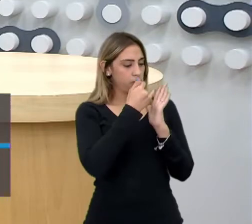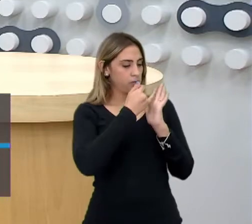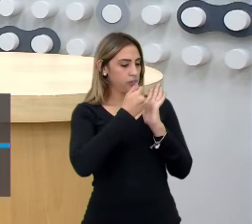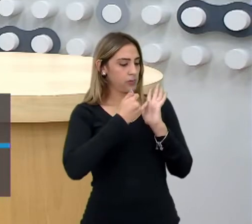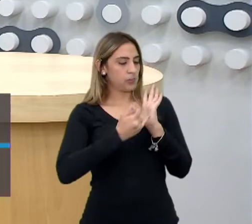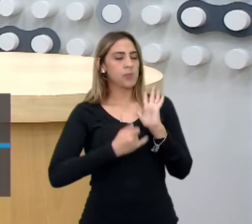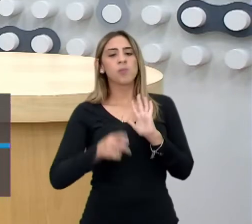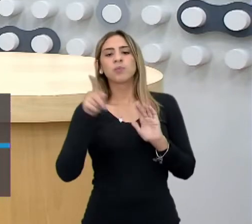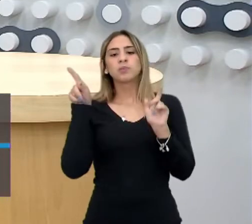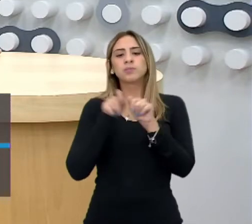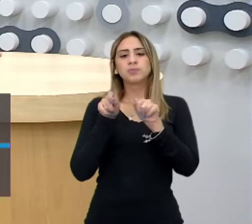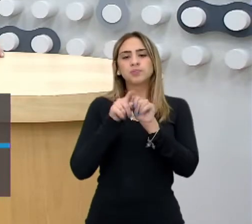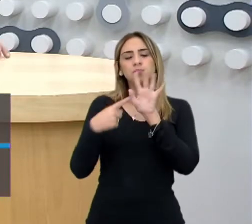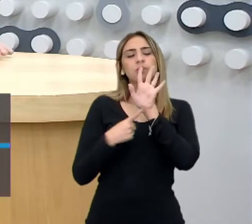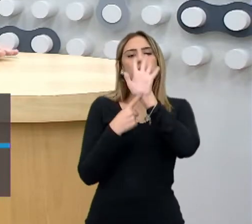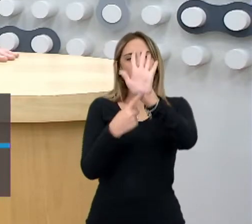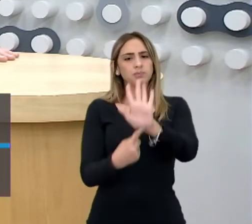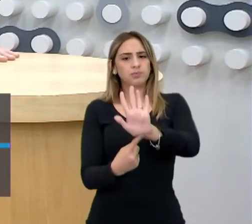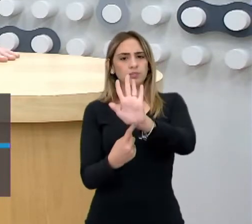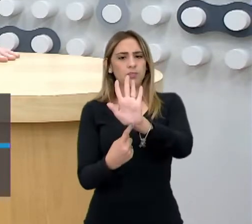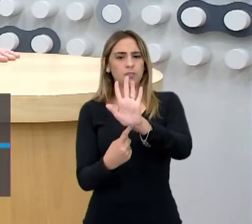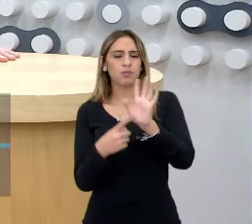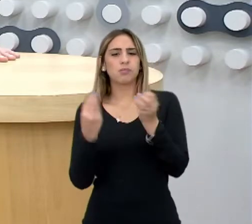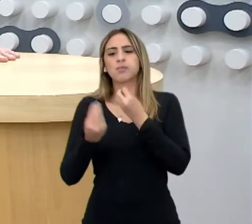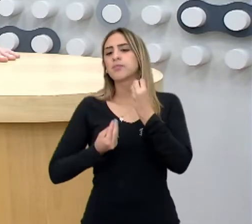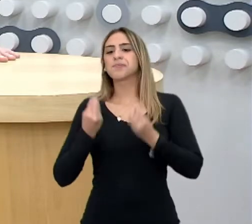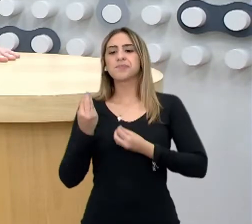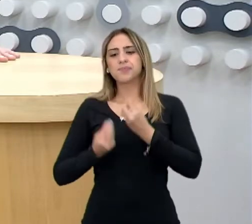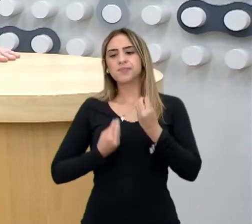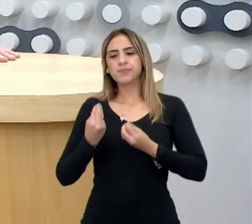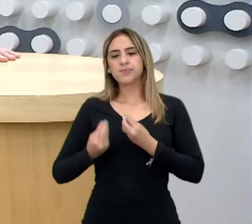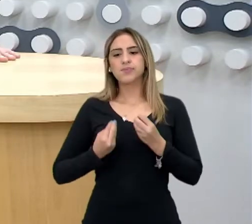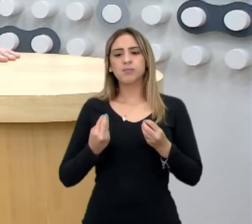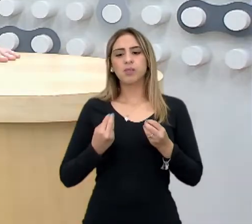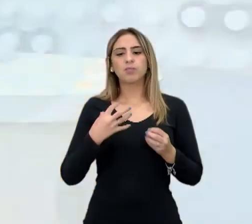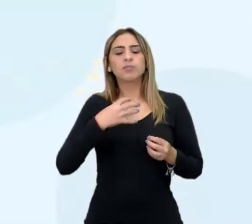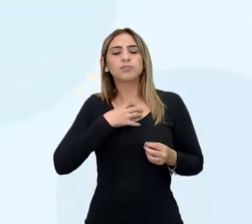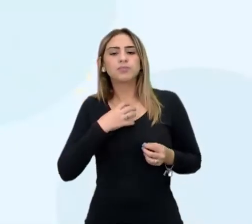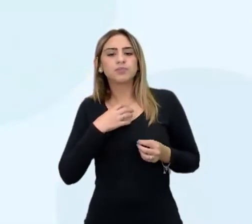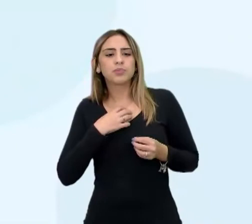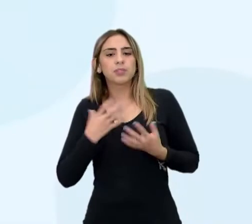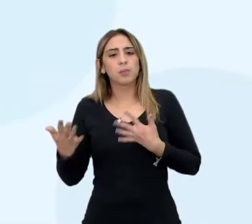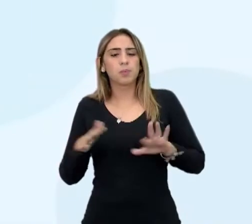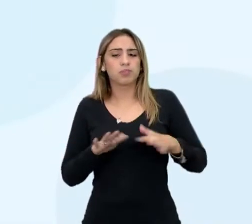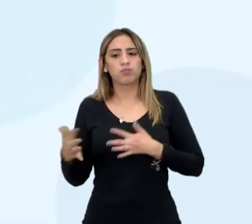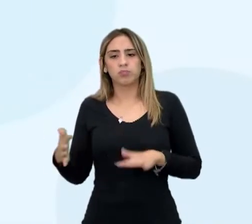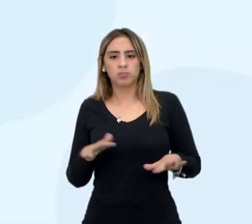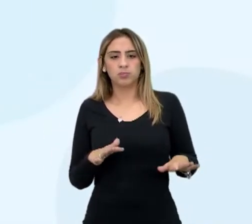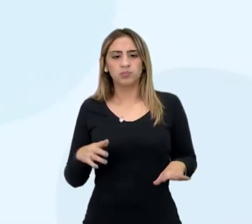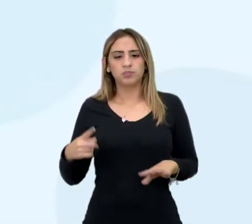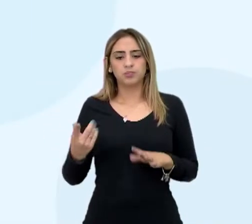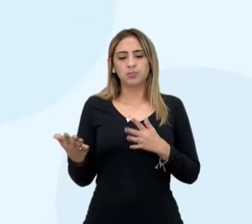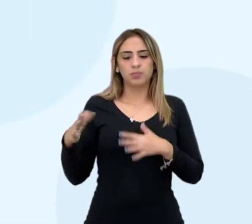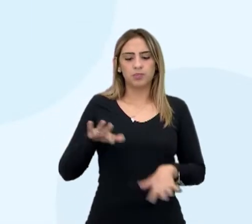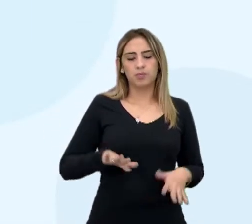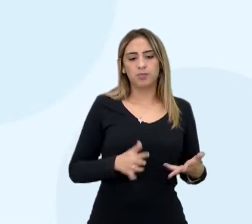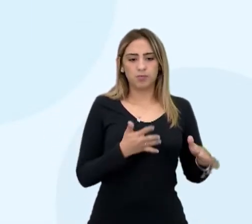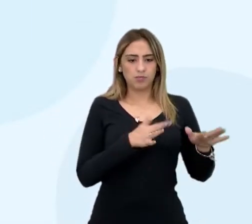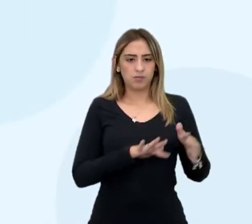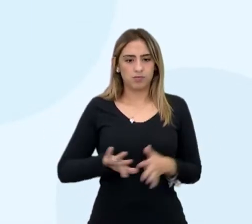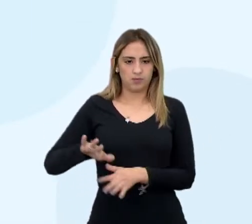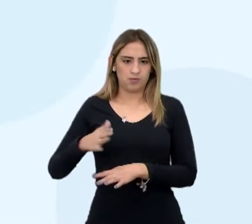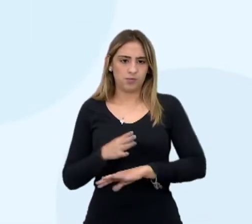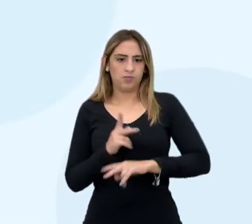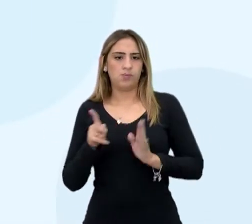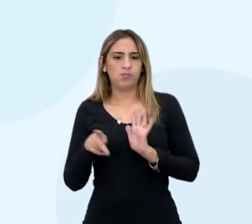E ele vai, né, mostrando, né, como é que se vai, né, o sentido aí da vibração das ondas sísmicas,